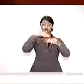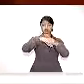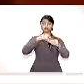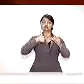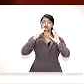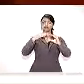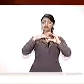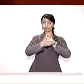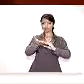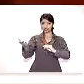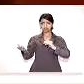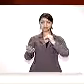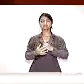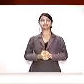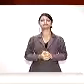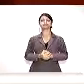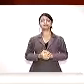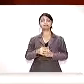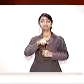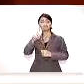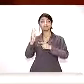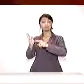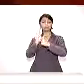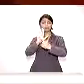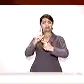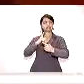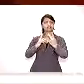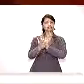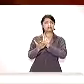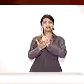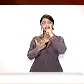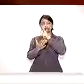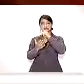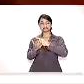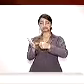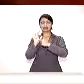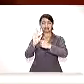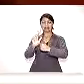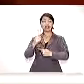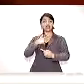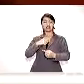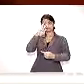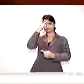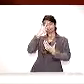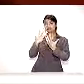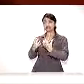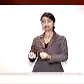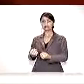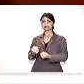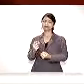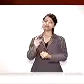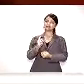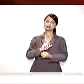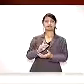previamente disponibilizados as falhas apontadas nos respectivos autos não impedem a aprovação da matéria